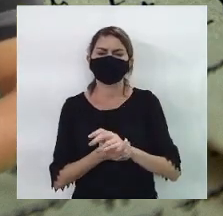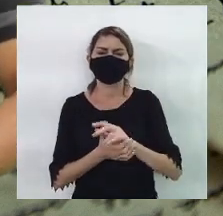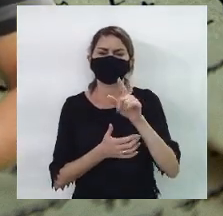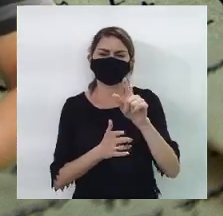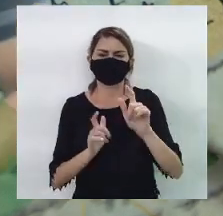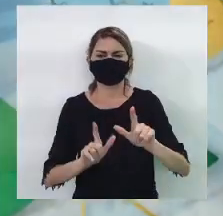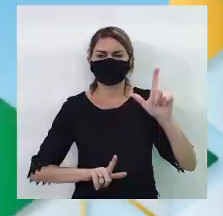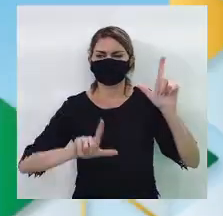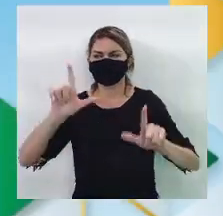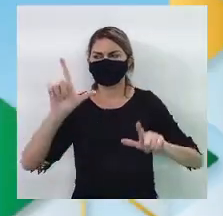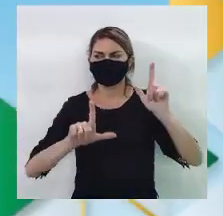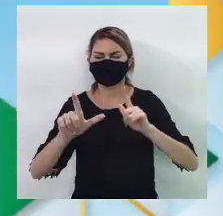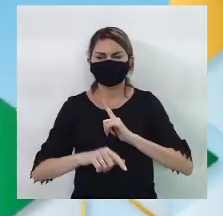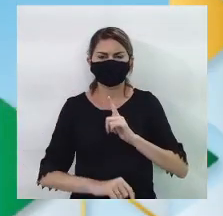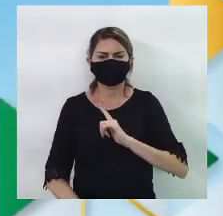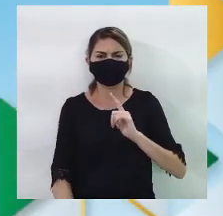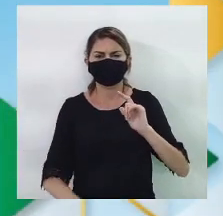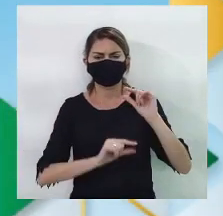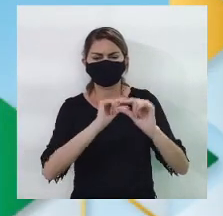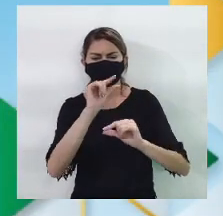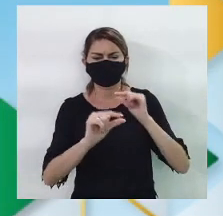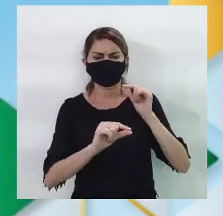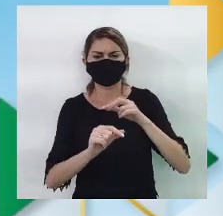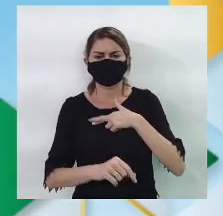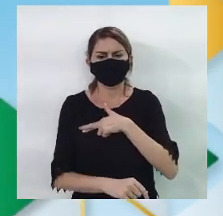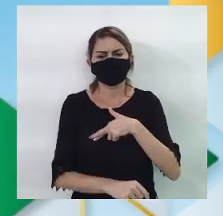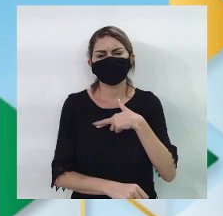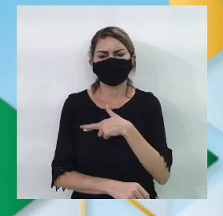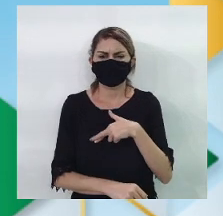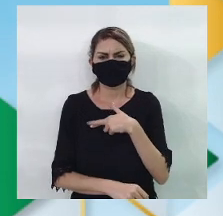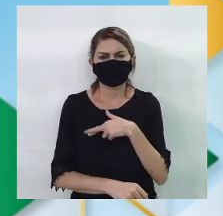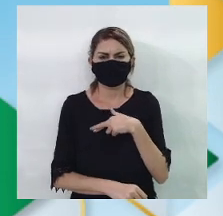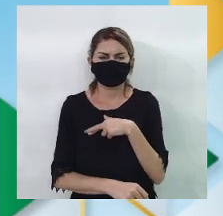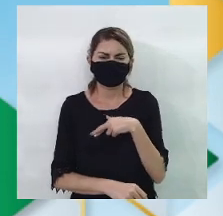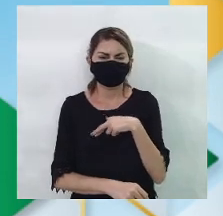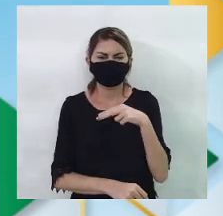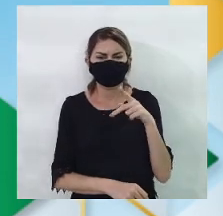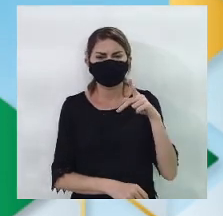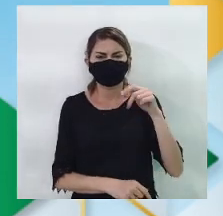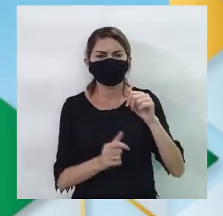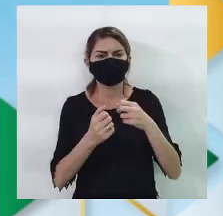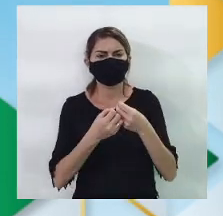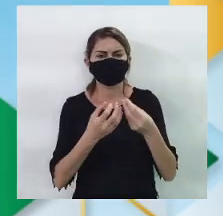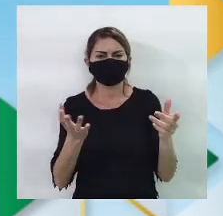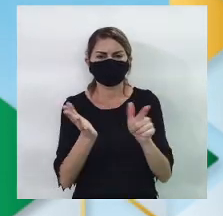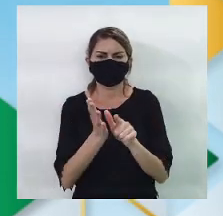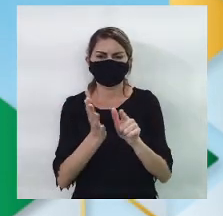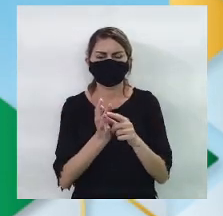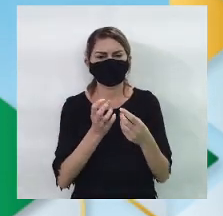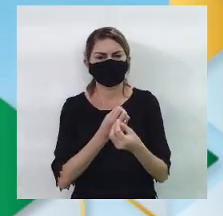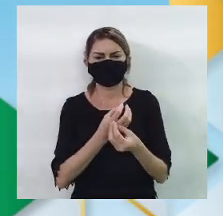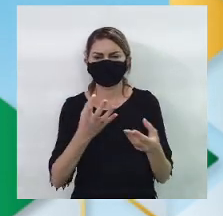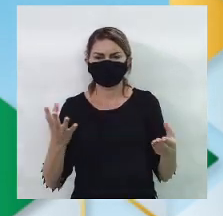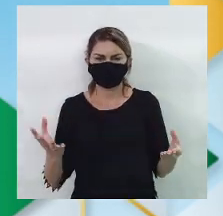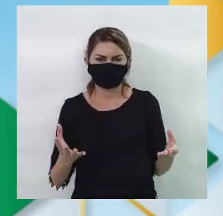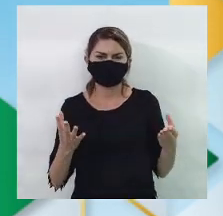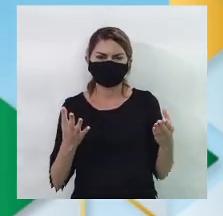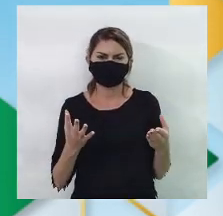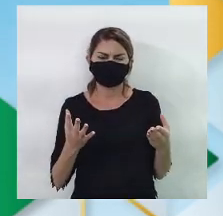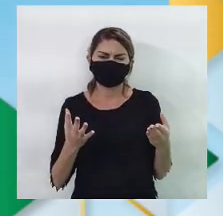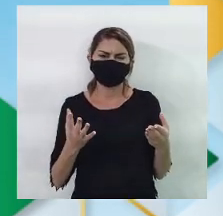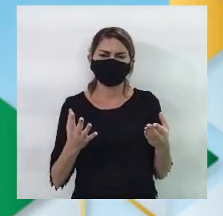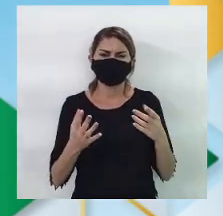na tela, nós temos aqui um pouco saber o que é esse romance panfletário. Exato. O romance